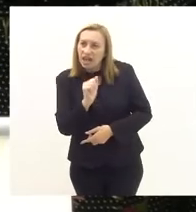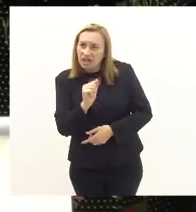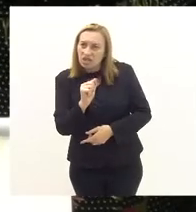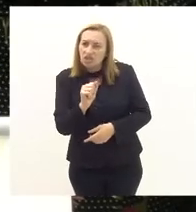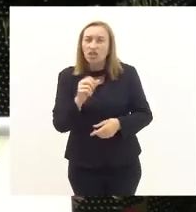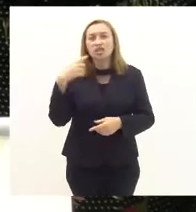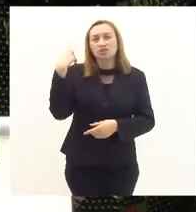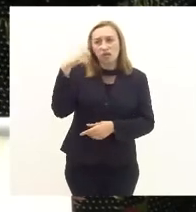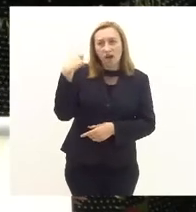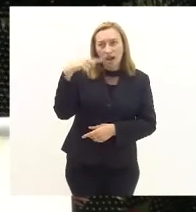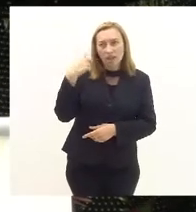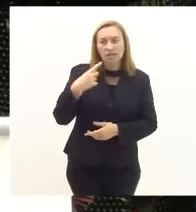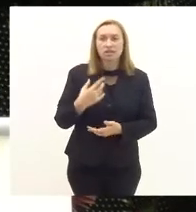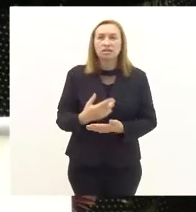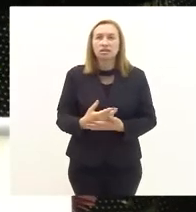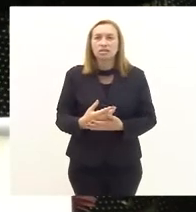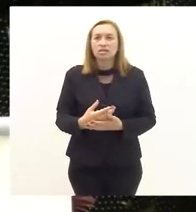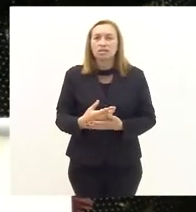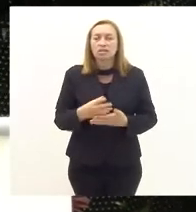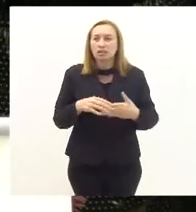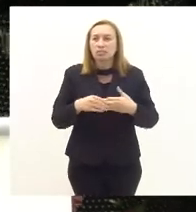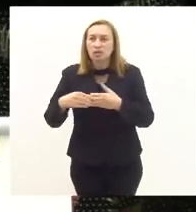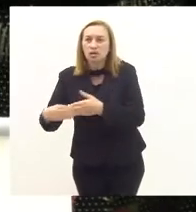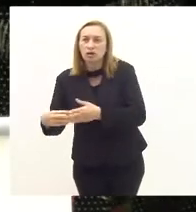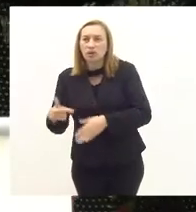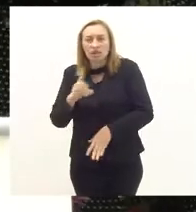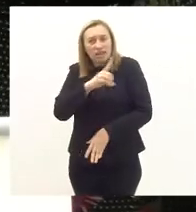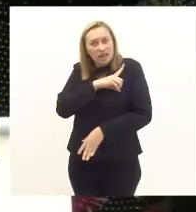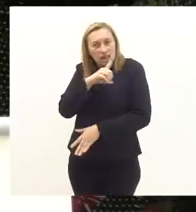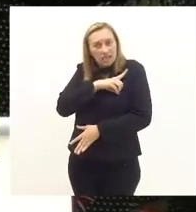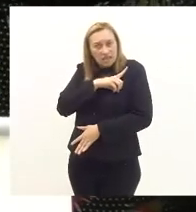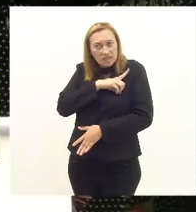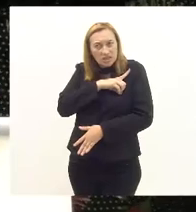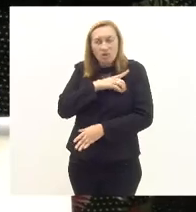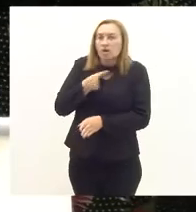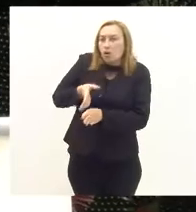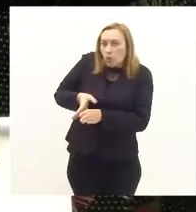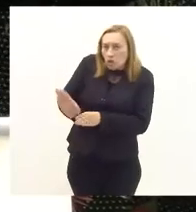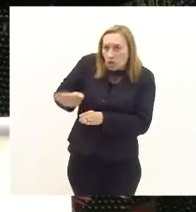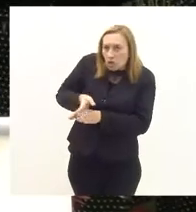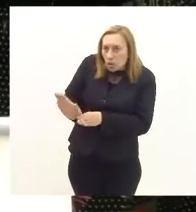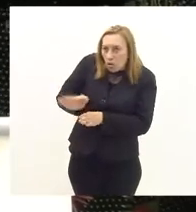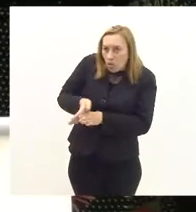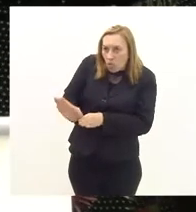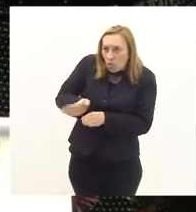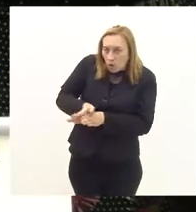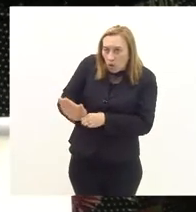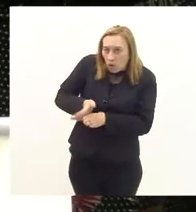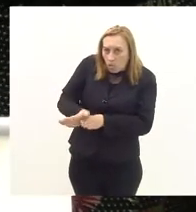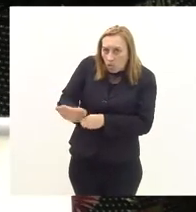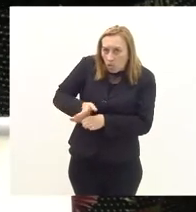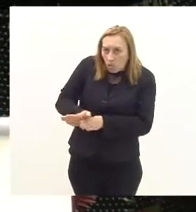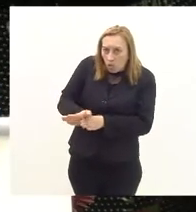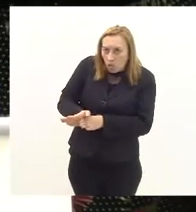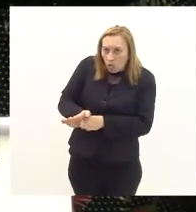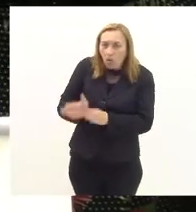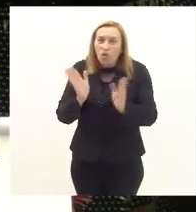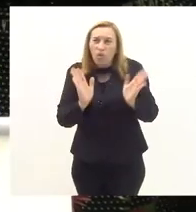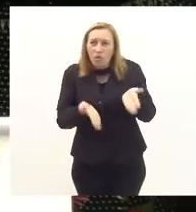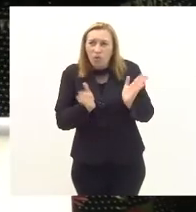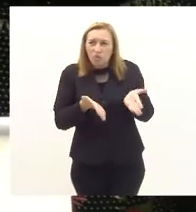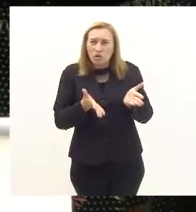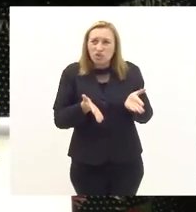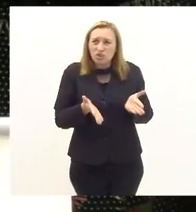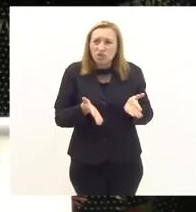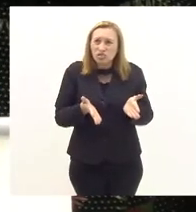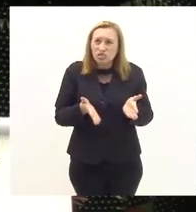advogada Natasha, me levou para a delegacia, me aconselhou. E, tipo assim, hoje em dia eu fico